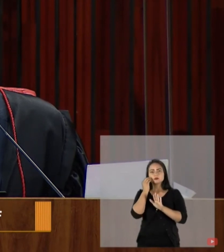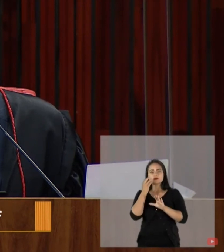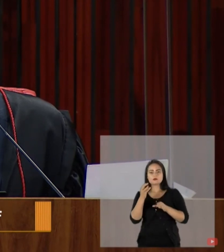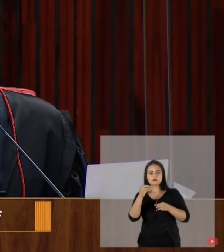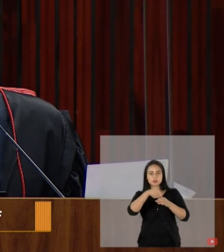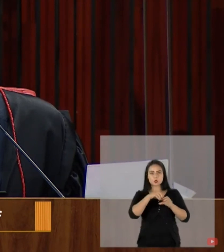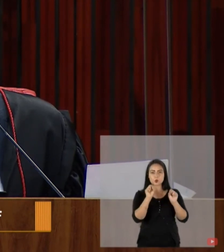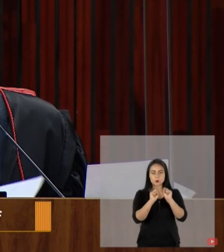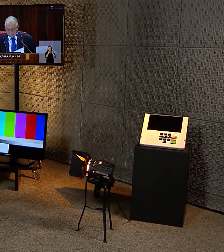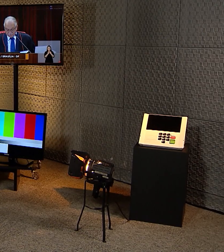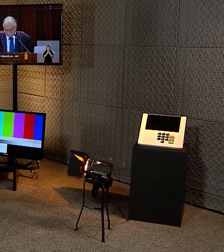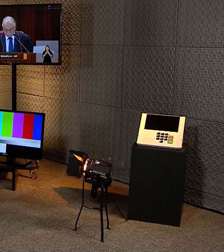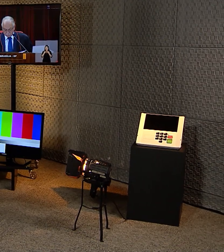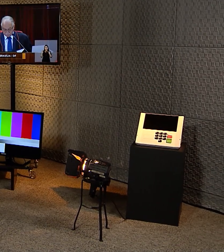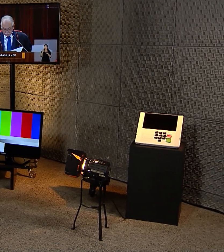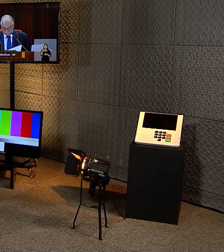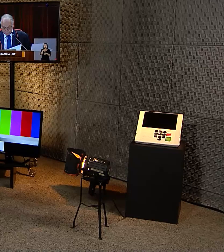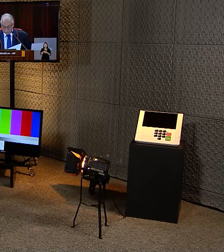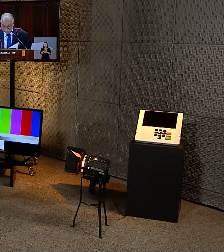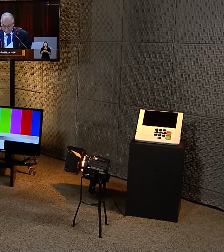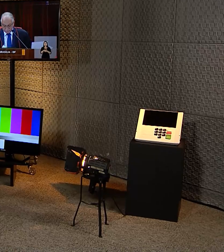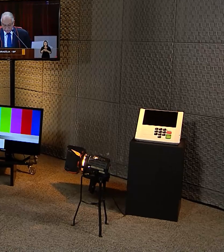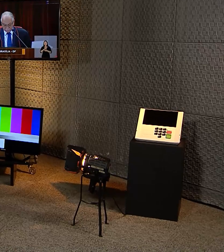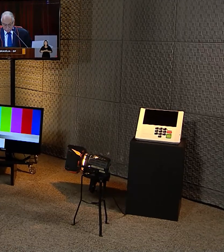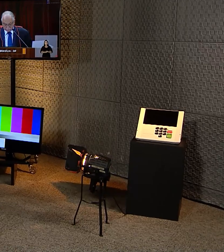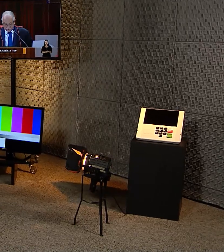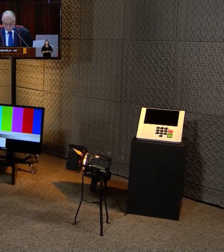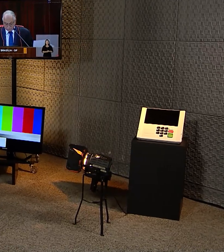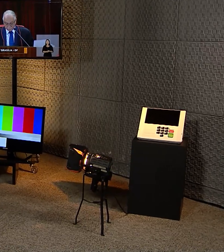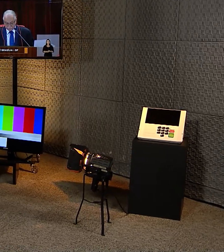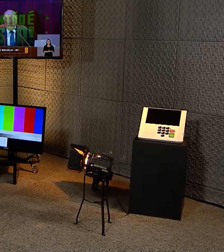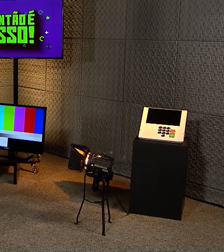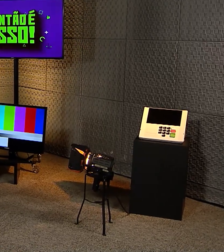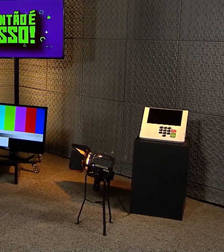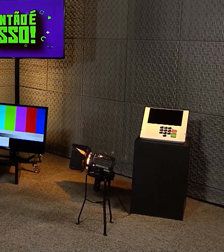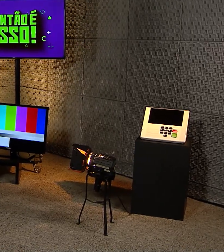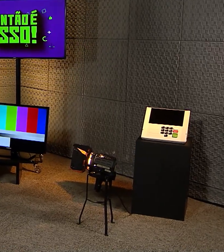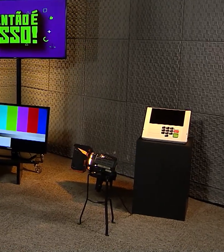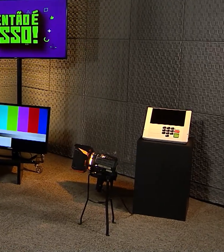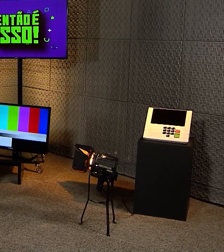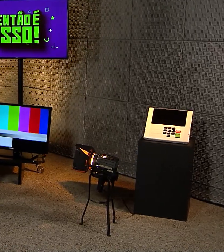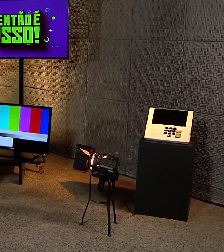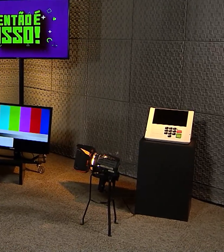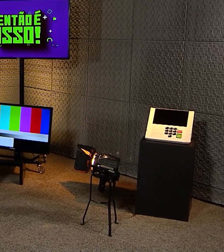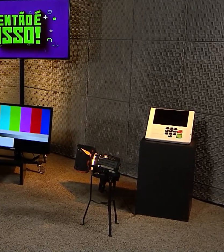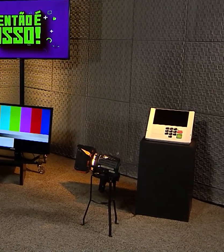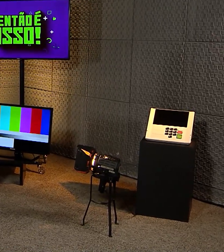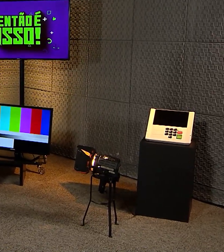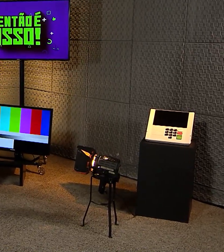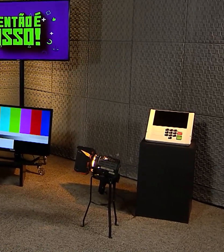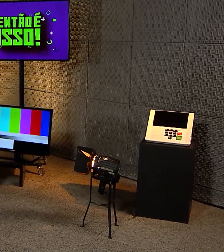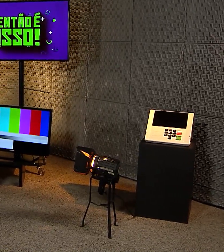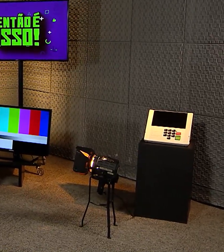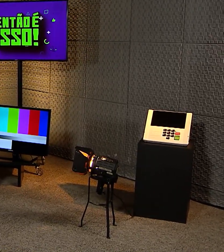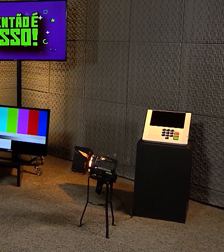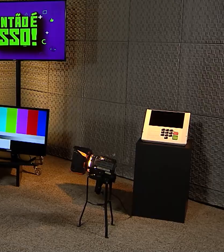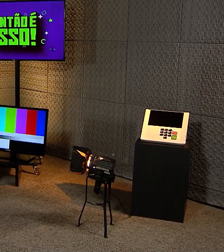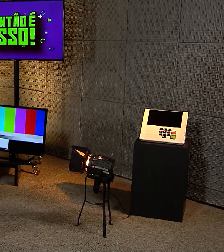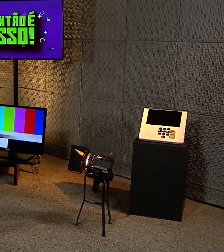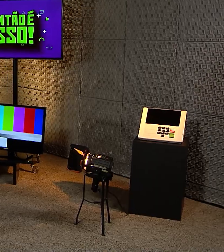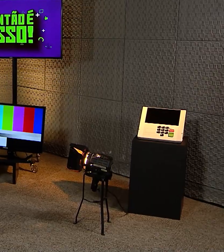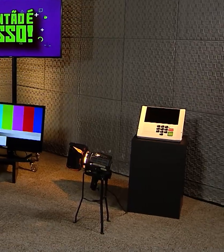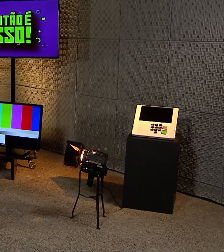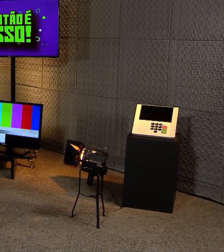do sistema eletrônico de votação. Então é isso. Bom, se você quer saber mais sobre o